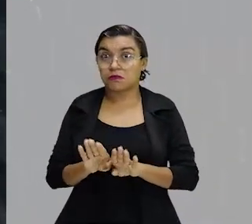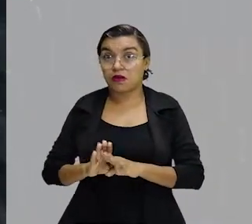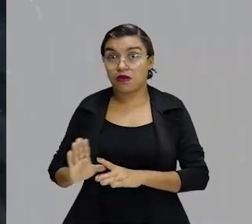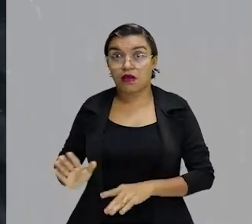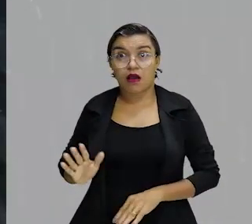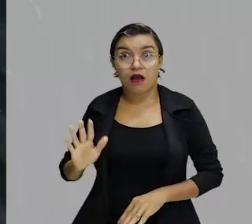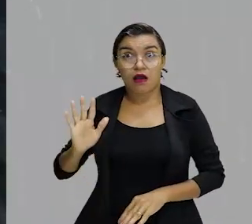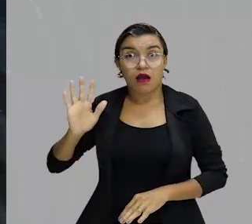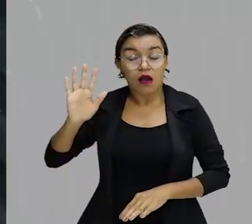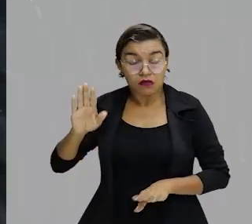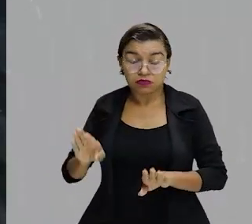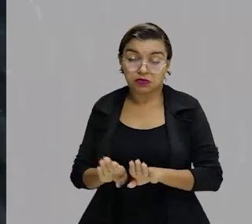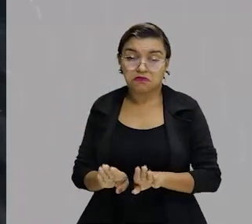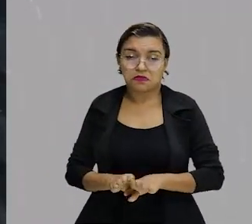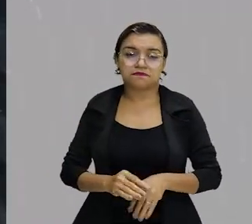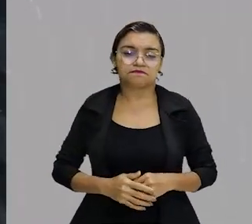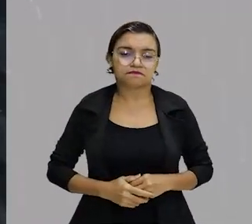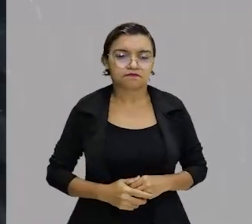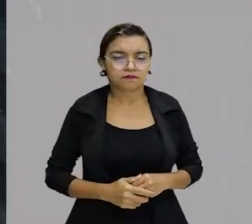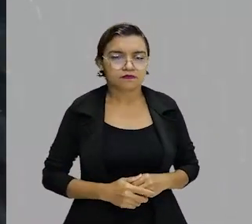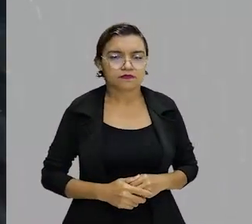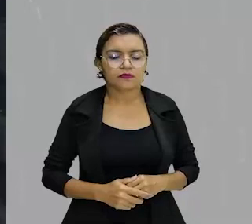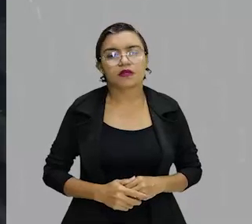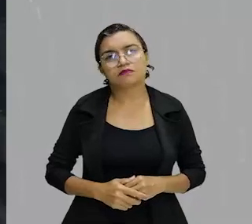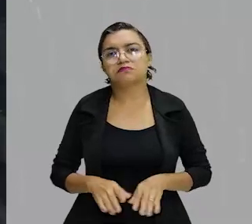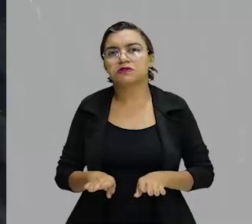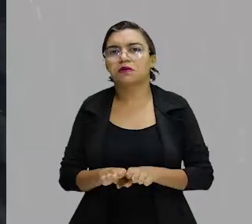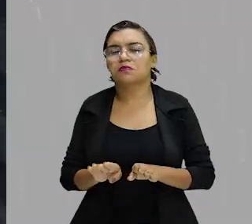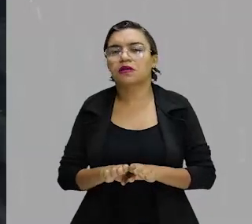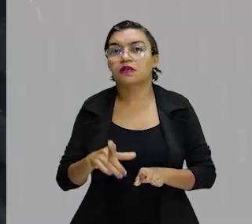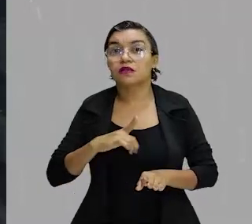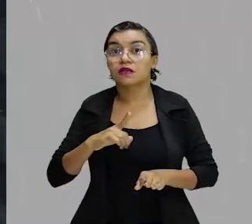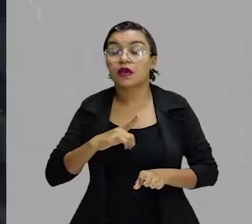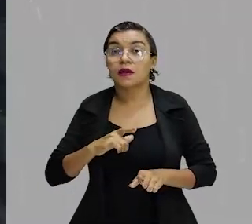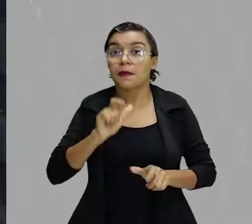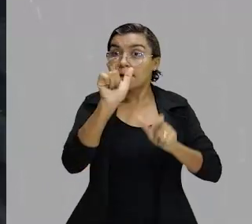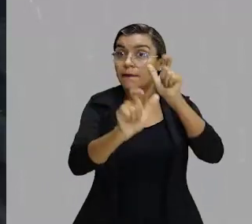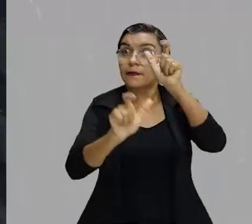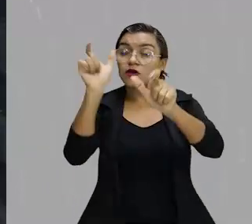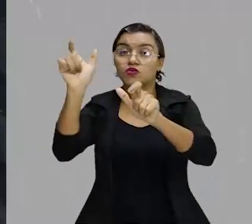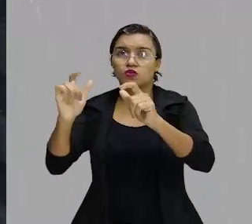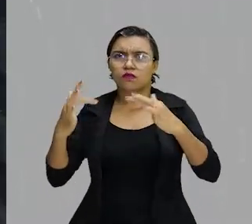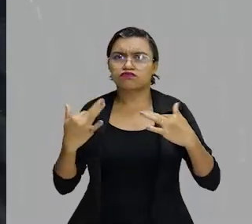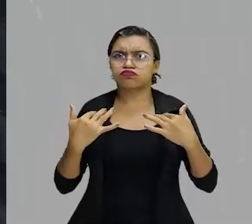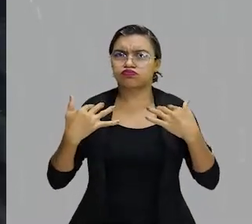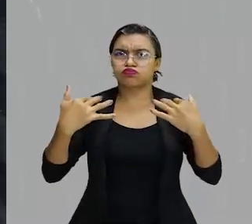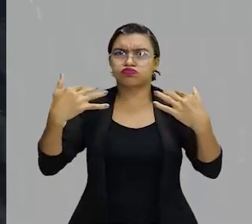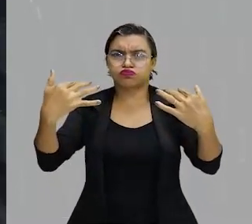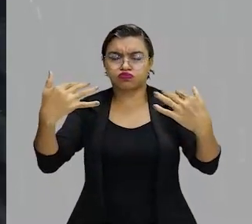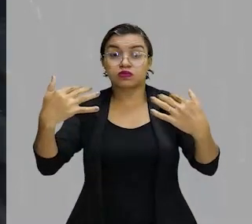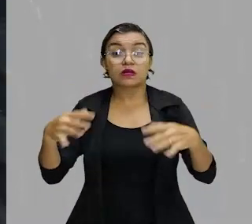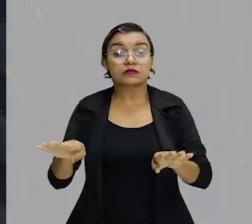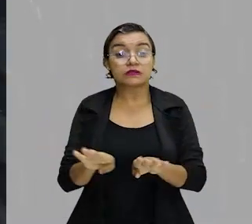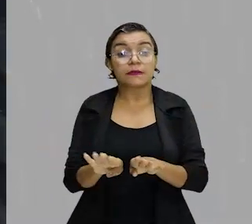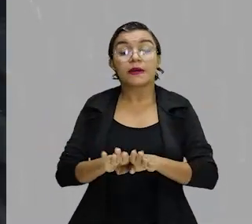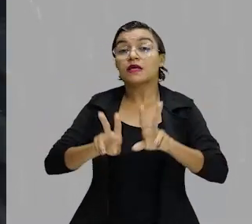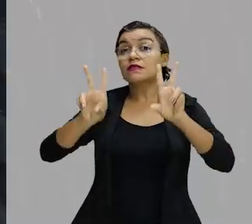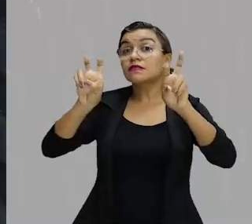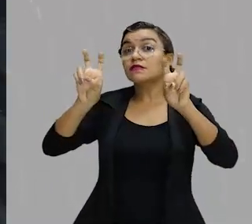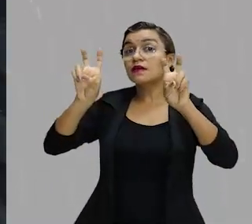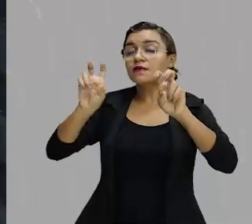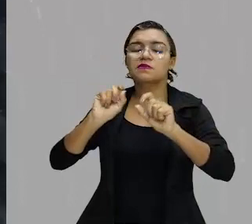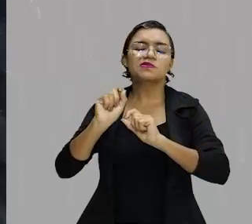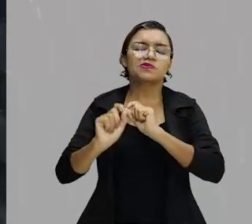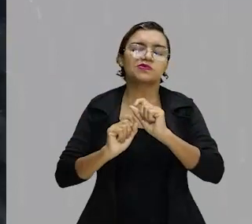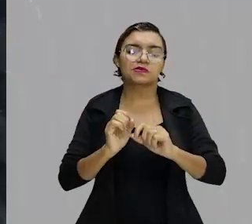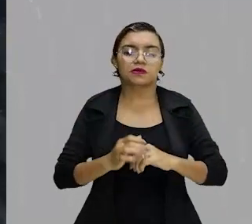uma ostentação maior. A audiência ou o público participava ativamente disso e os temas normalmente giravam em